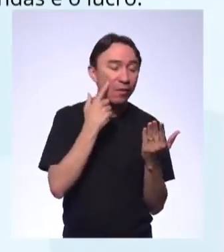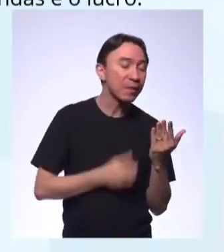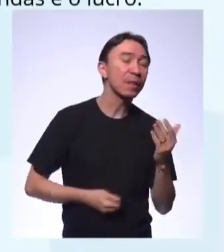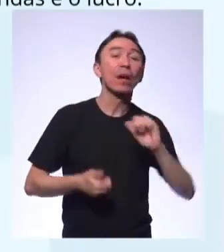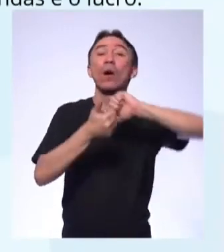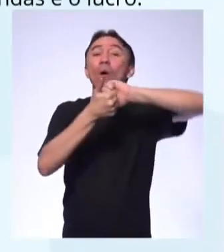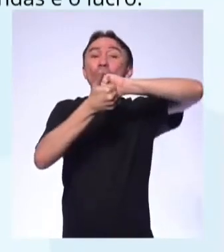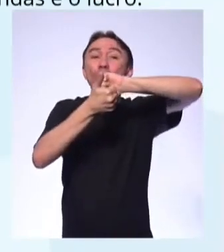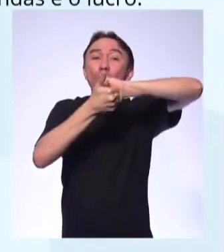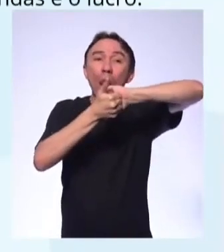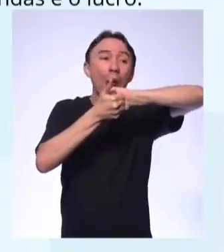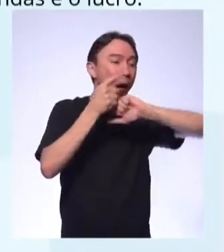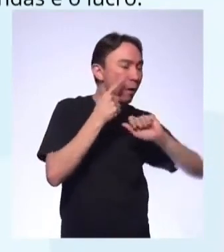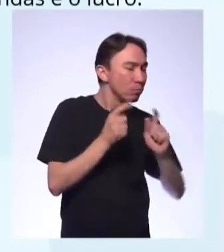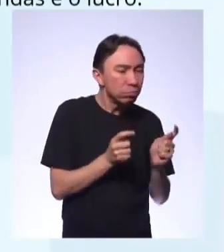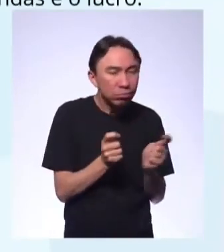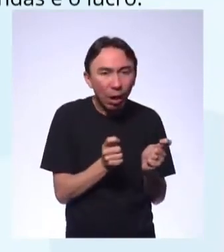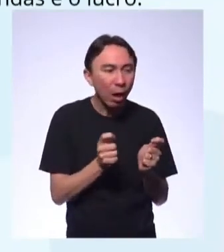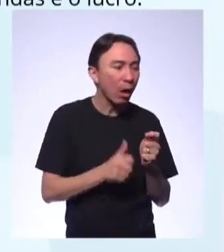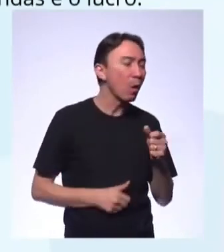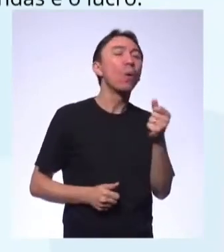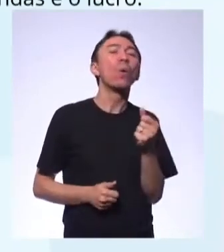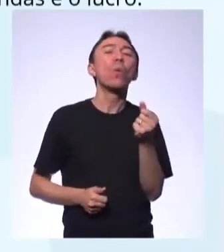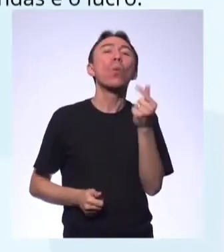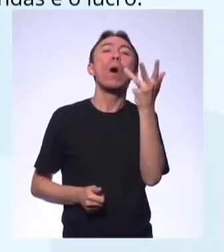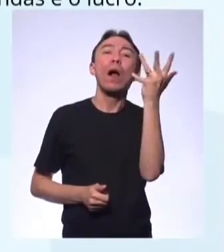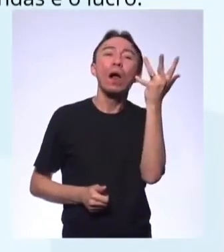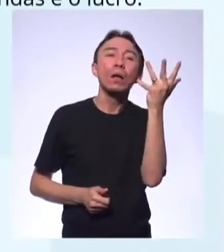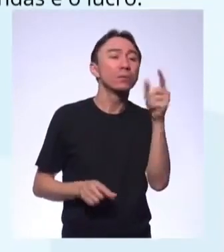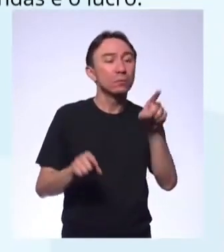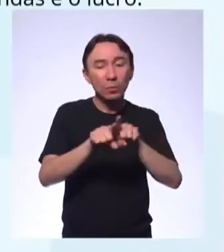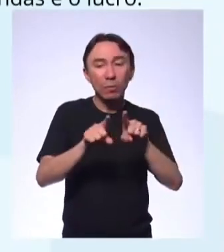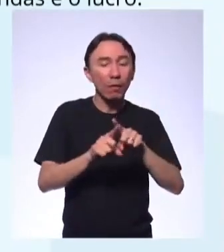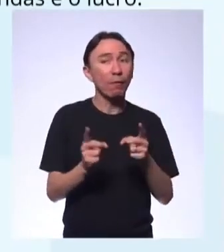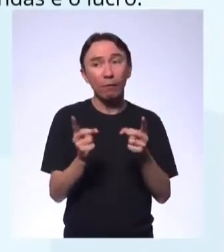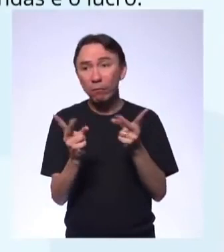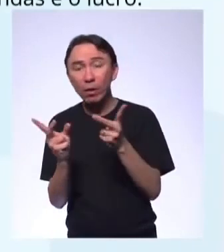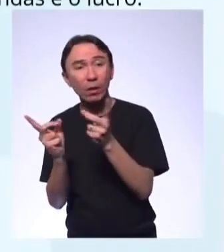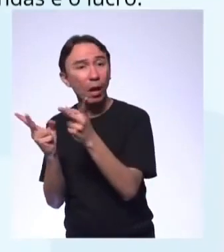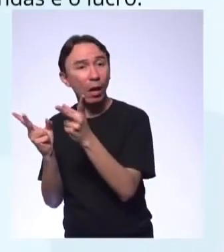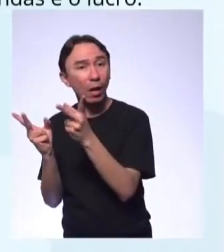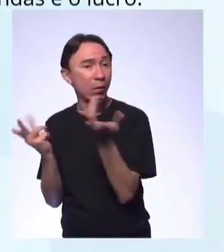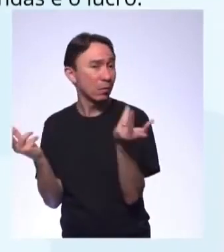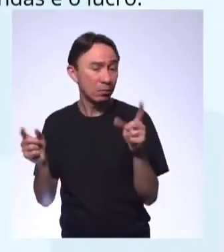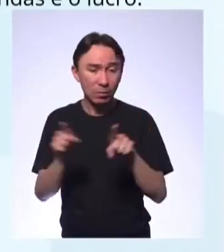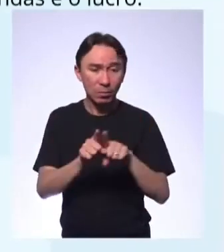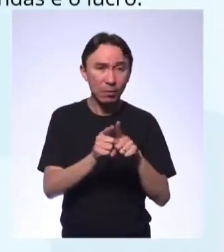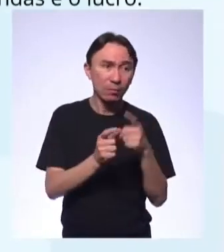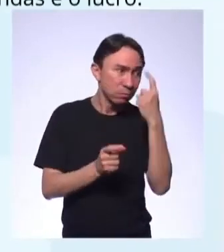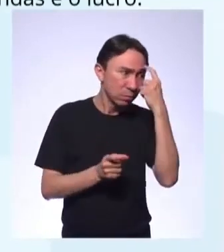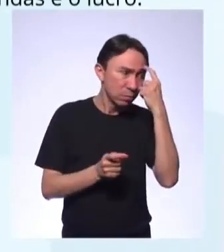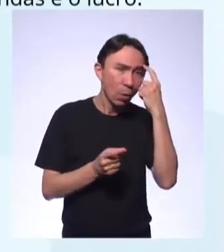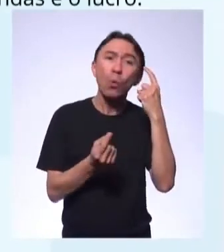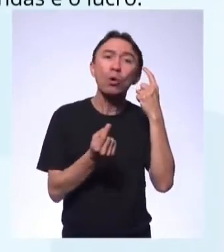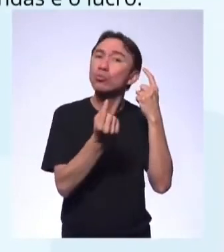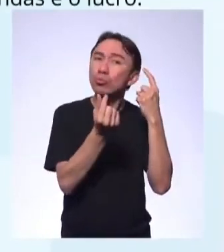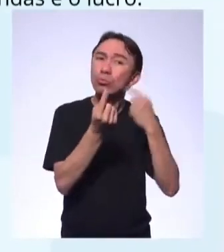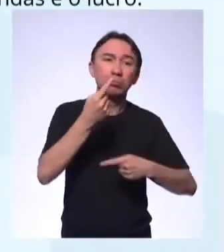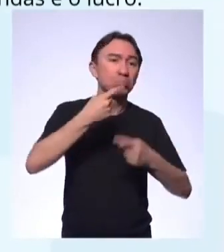a quantidade, as vendas, ou seja, por quanto ela vai vender e pensando, claro, no seu lucro, que é a forma como que ela vai